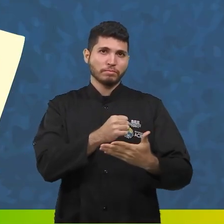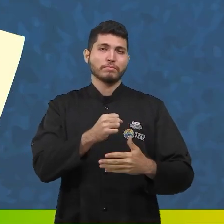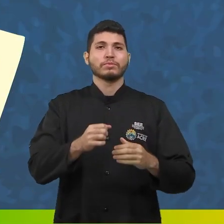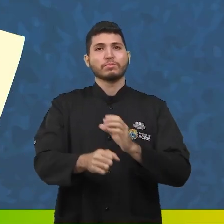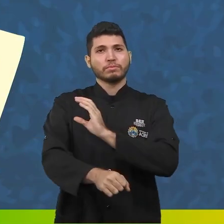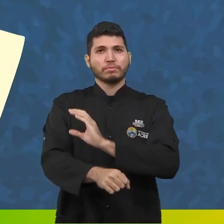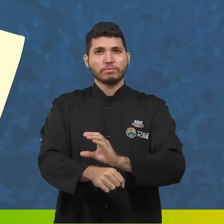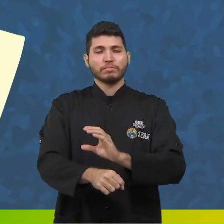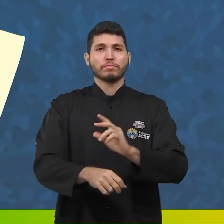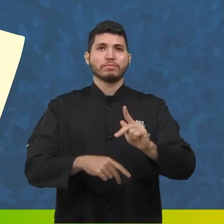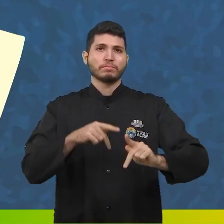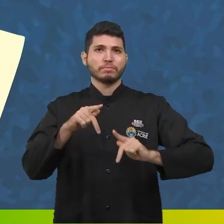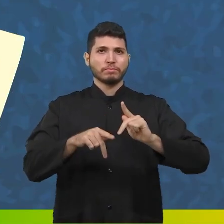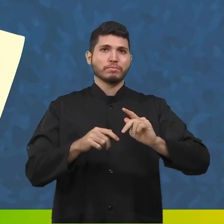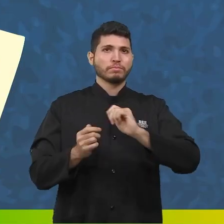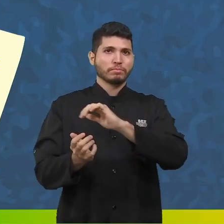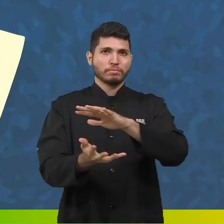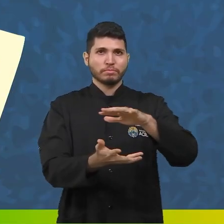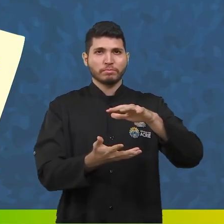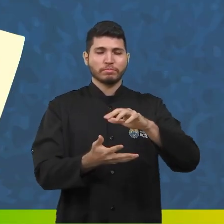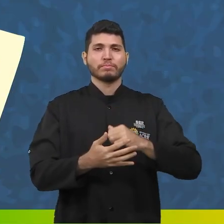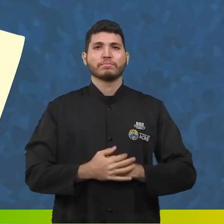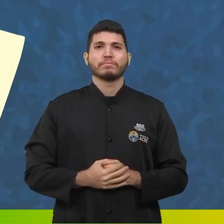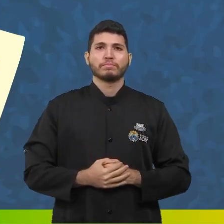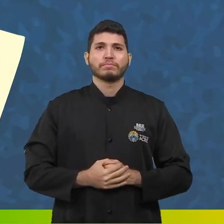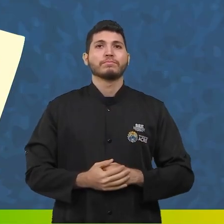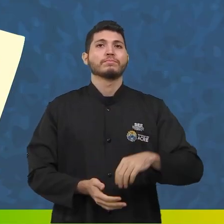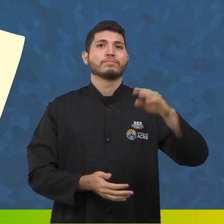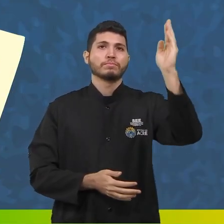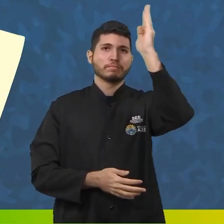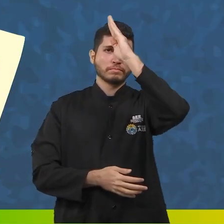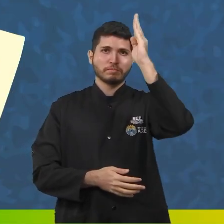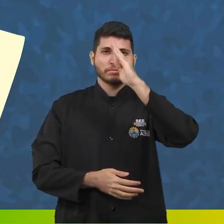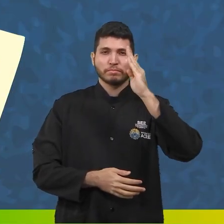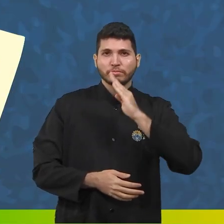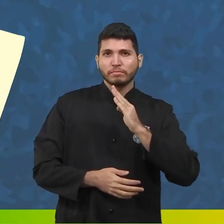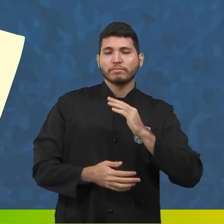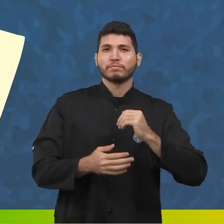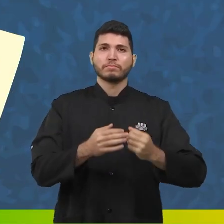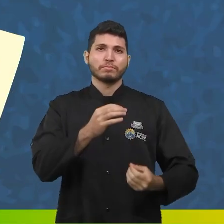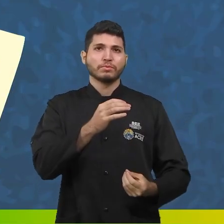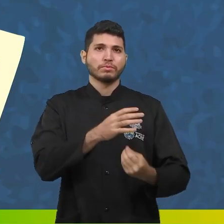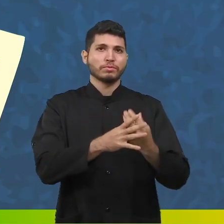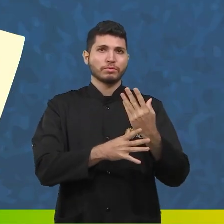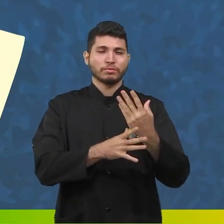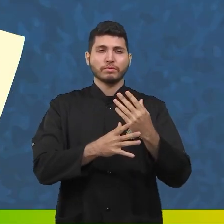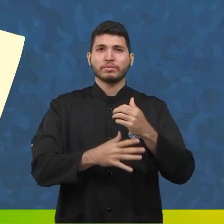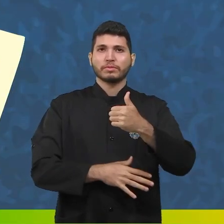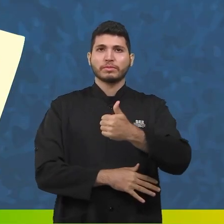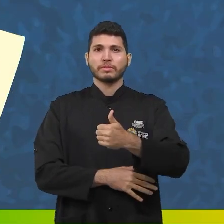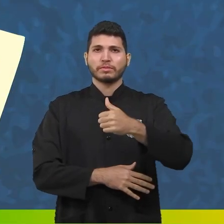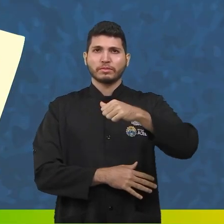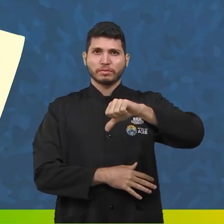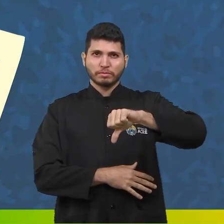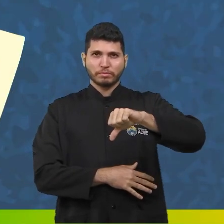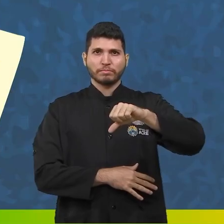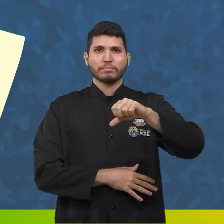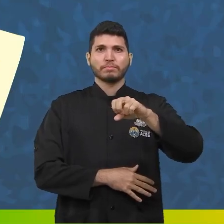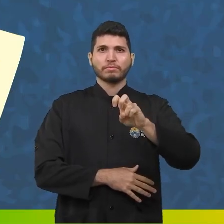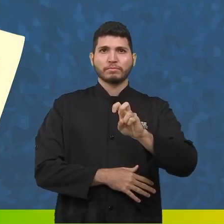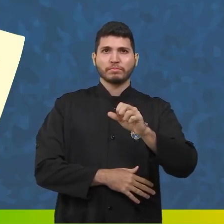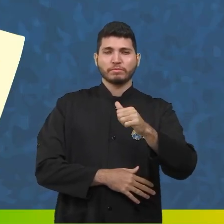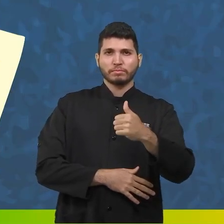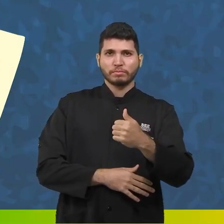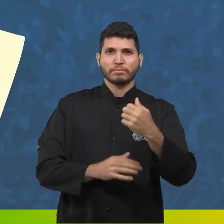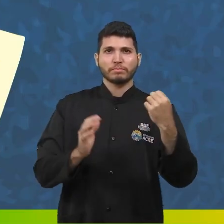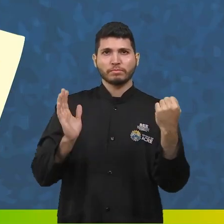popular global. No Brasil, a pioneira Sua Vida Me Pertence, em 1951,